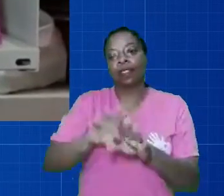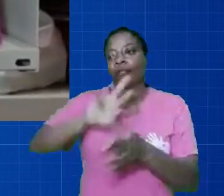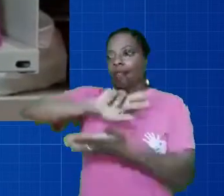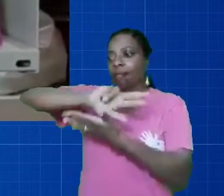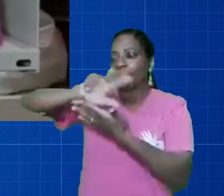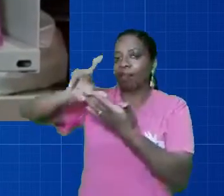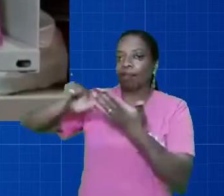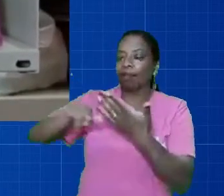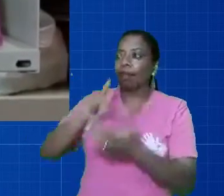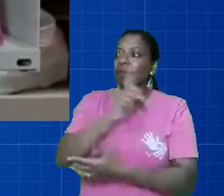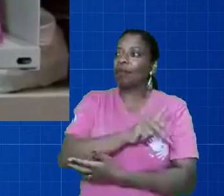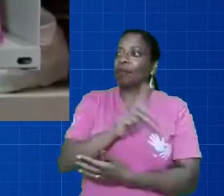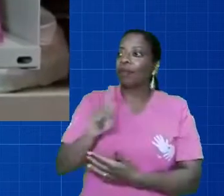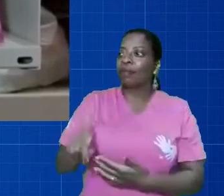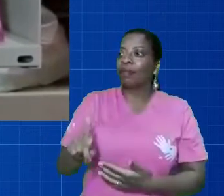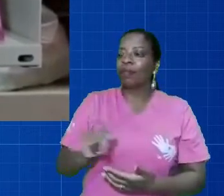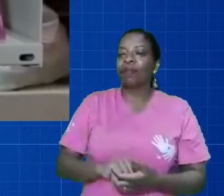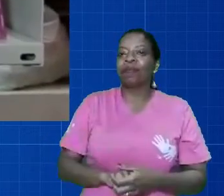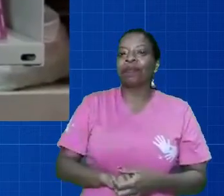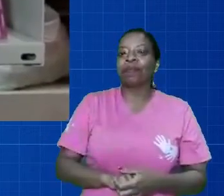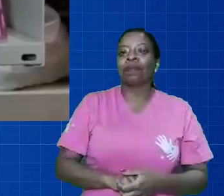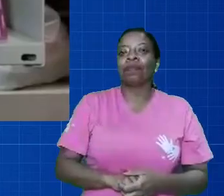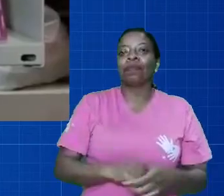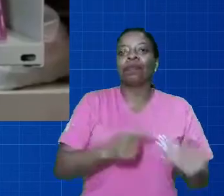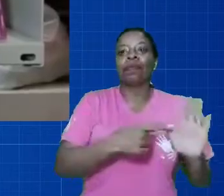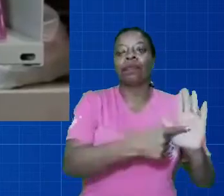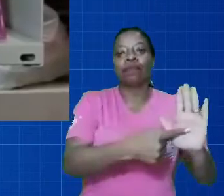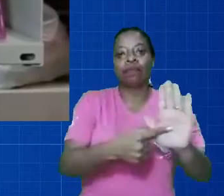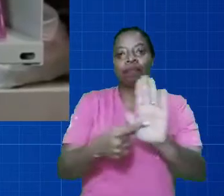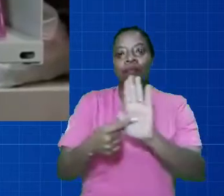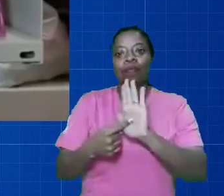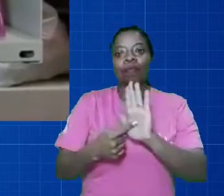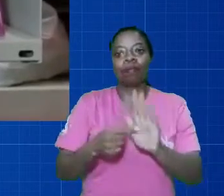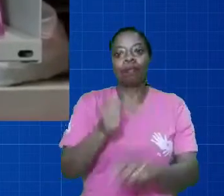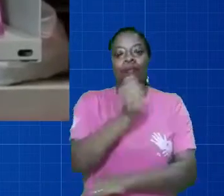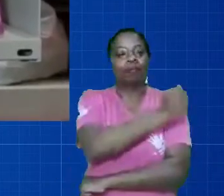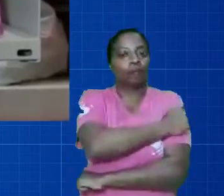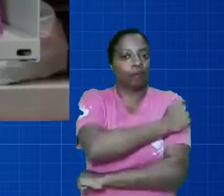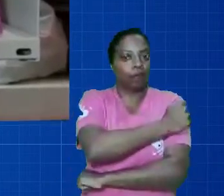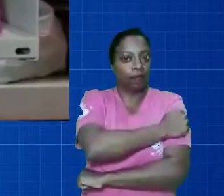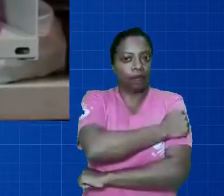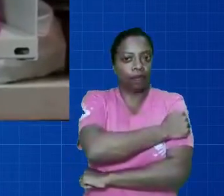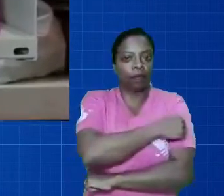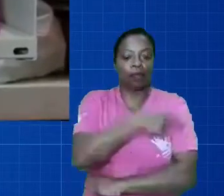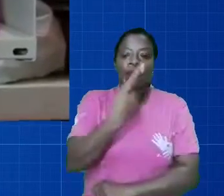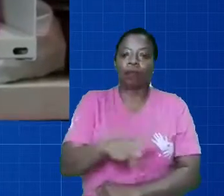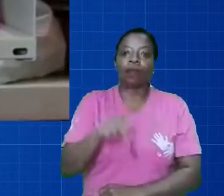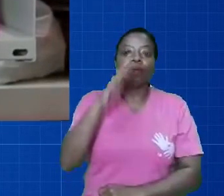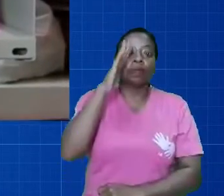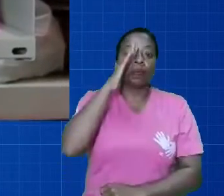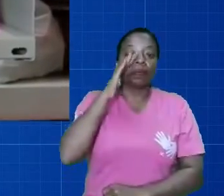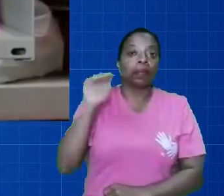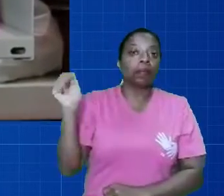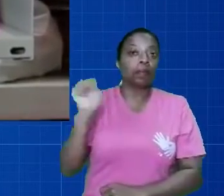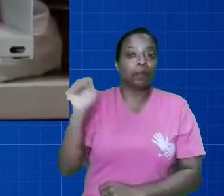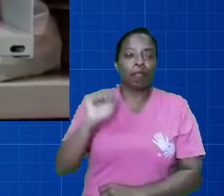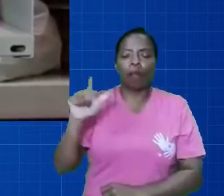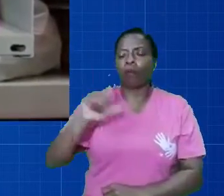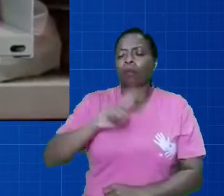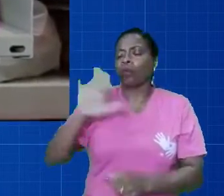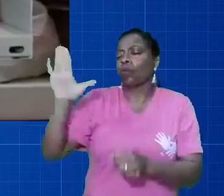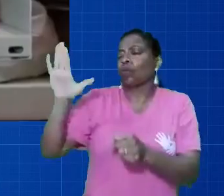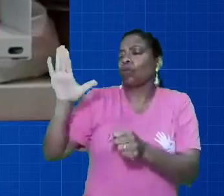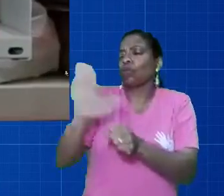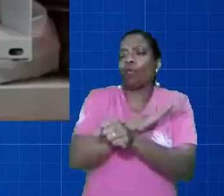Exposição de alunos daí só do município, dos trabalhos. Então, nós conseguimos rechear o Operário com esse movimento. A